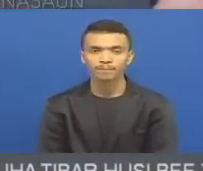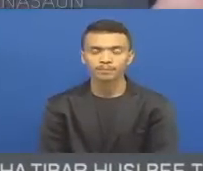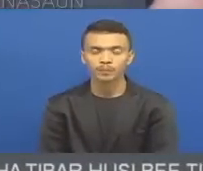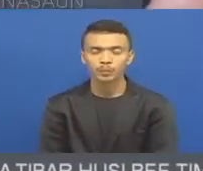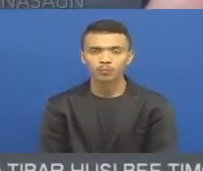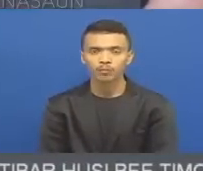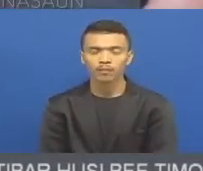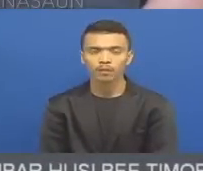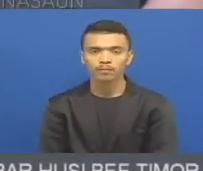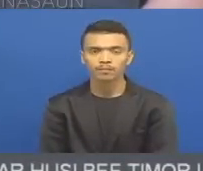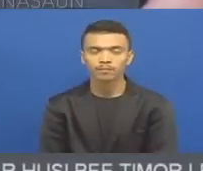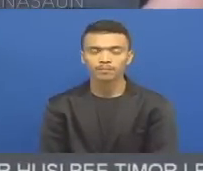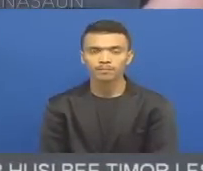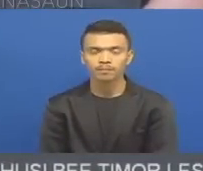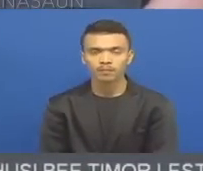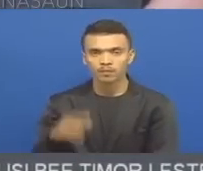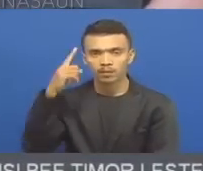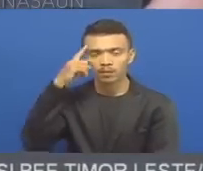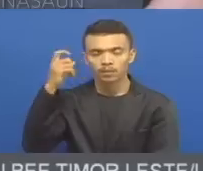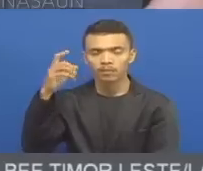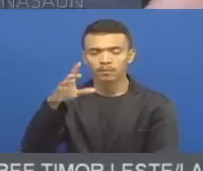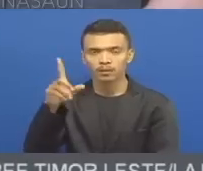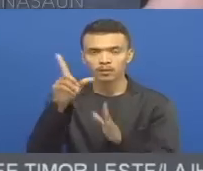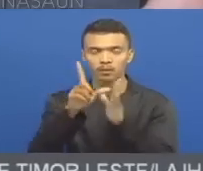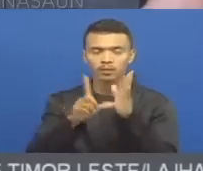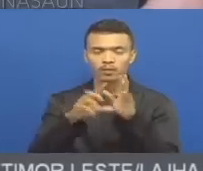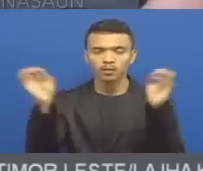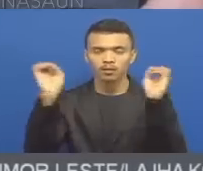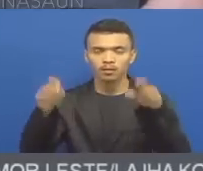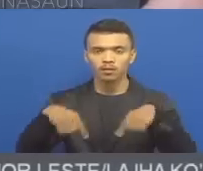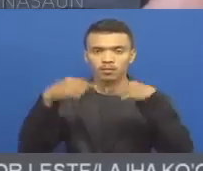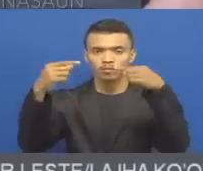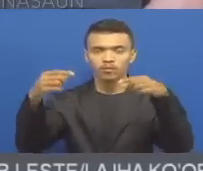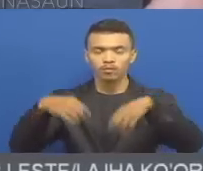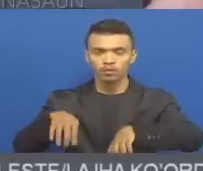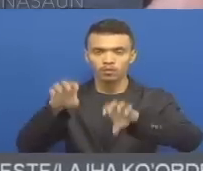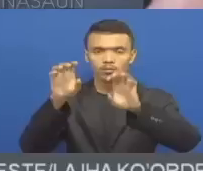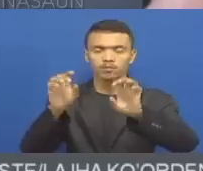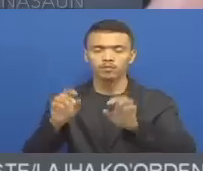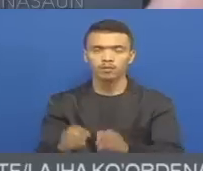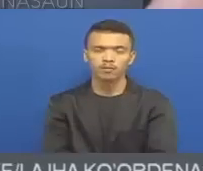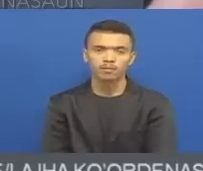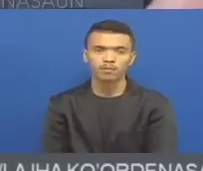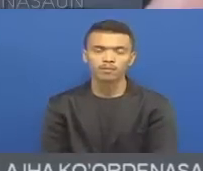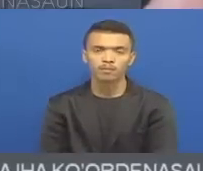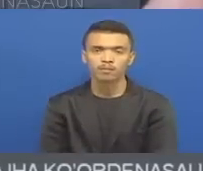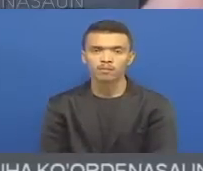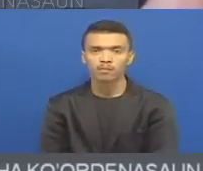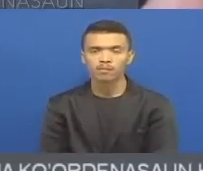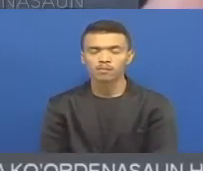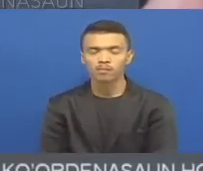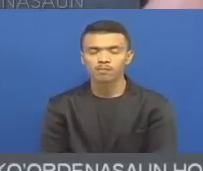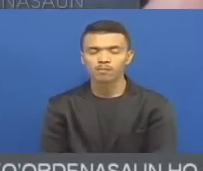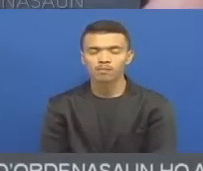Primeiro, tamba lei la permite par sira tofana produto hirak ne. Liga ho produto nebe agora não circula hela ne, oni parte